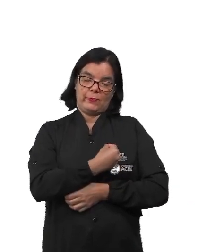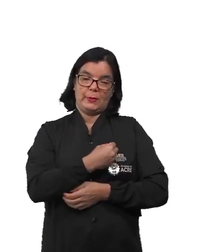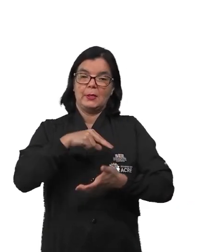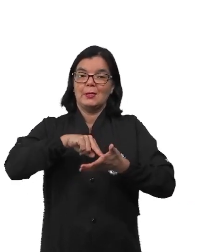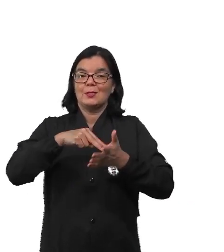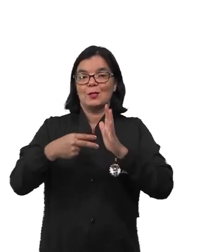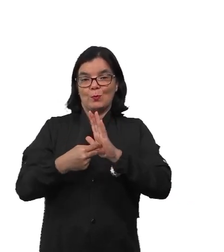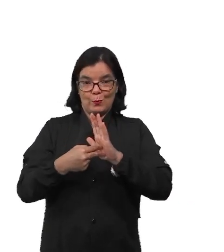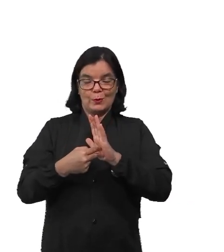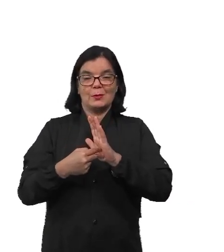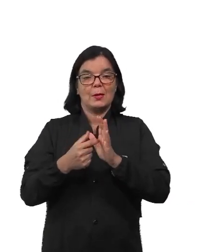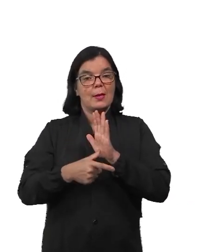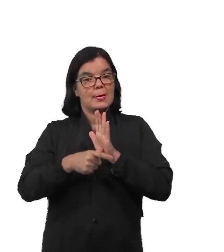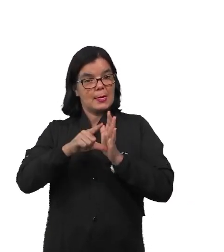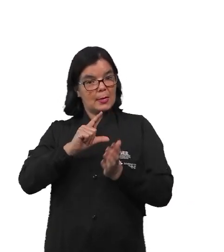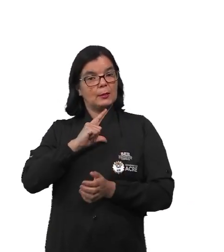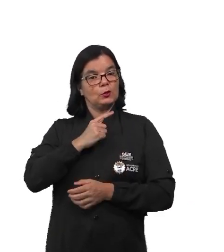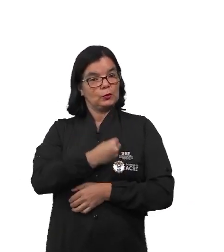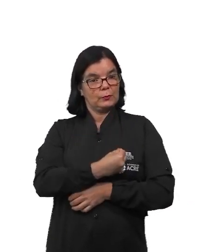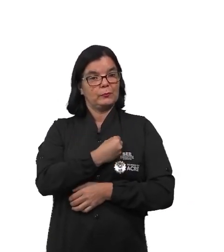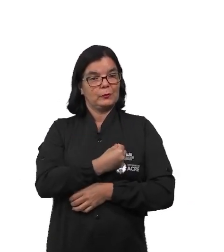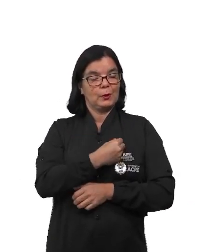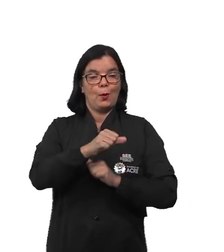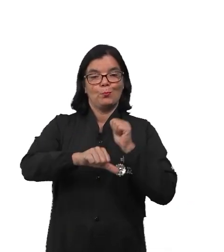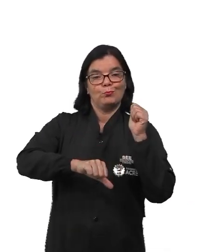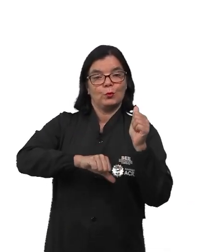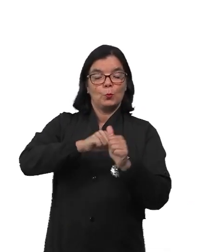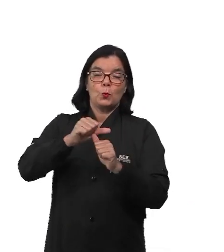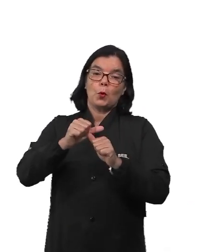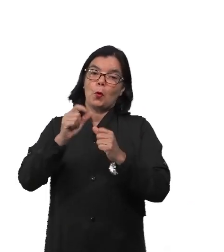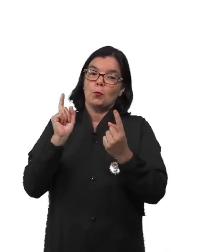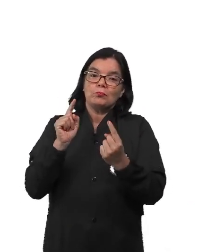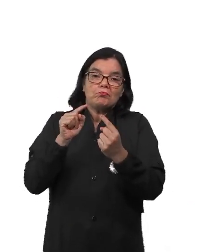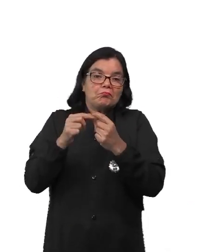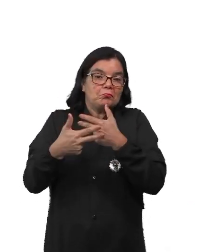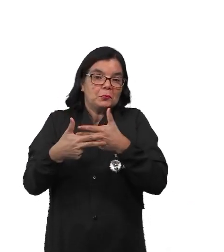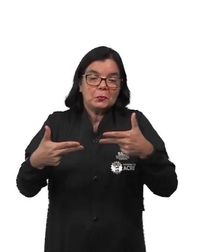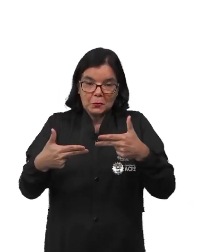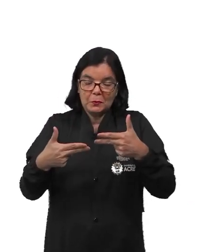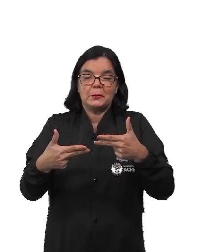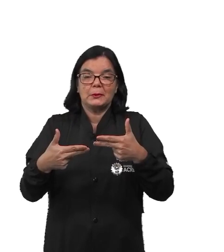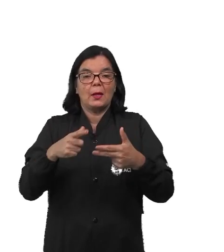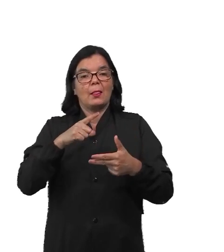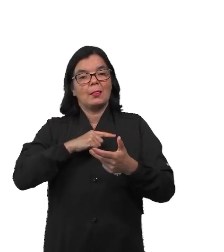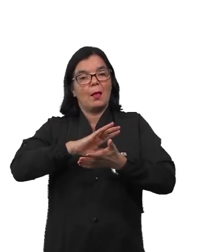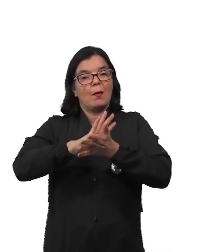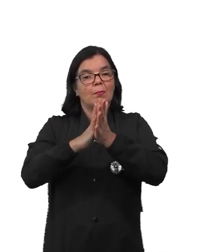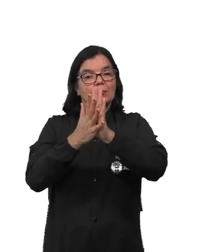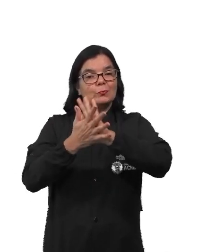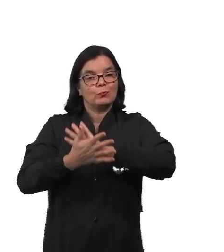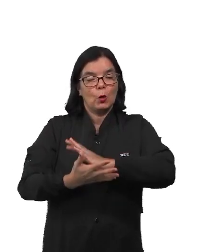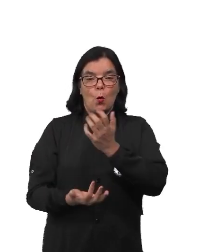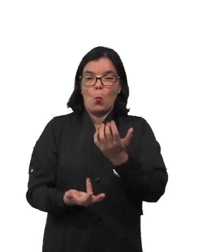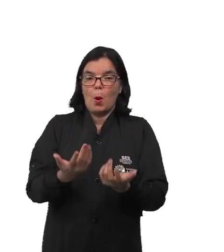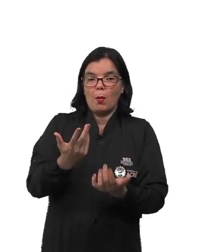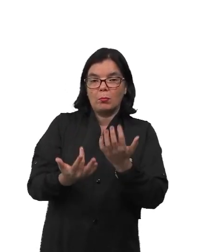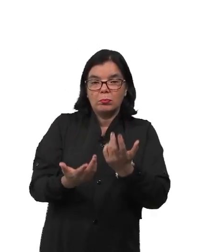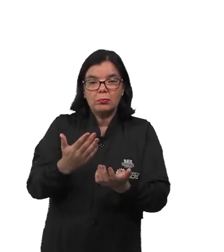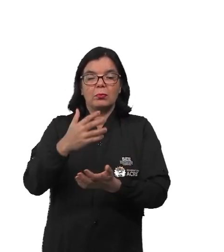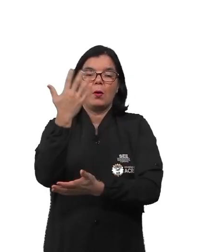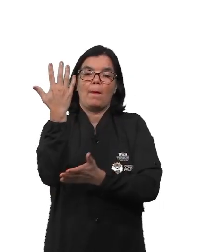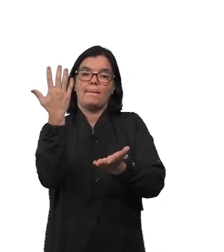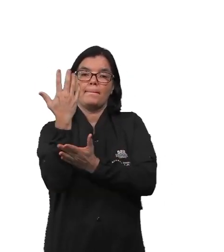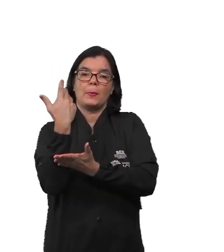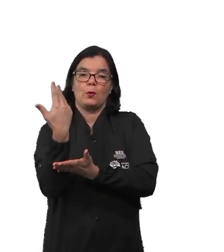ou seja, o que antes tinha vida, por algum motivo, houve uma destruição, uma queimada, uma derrubada,